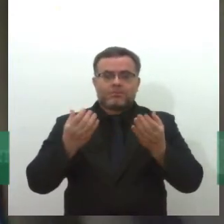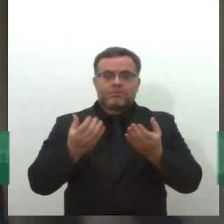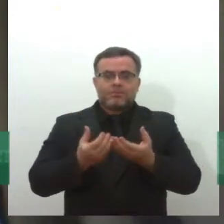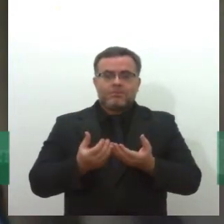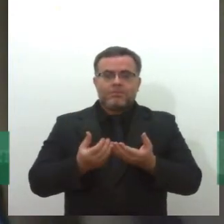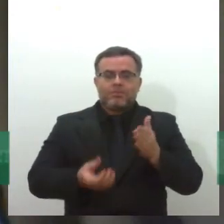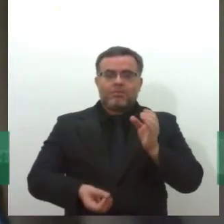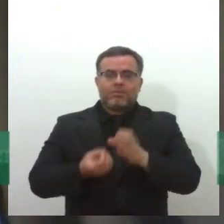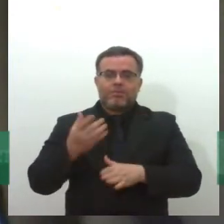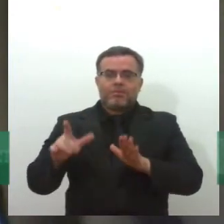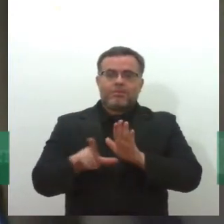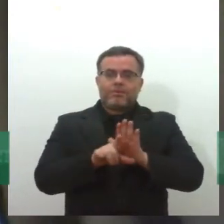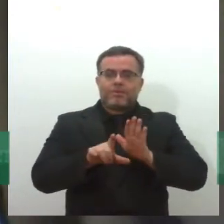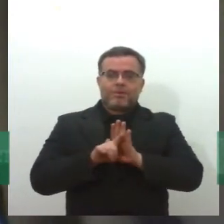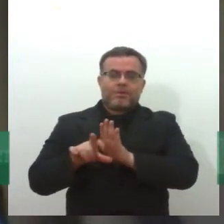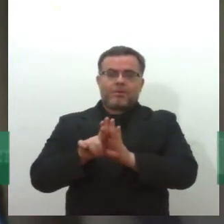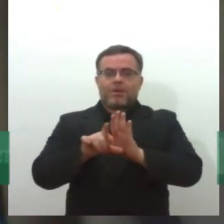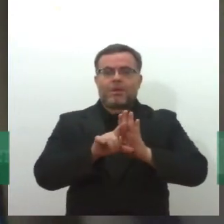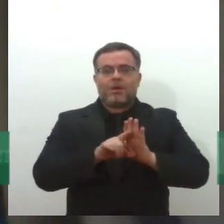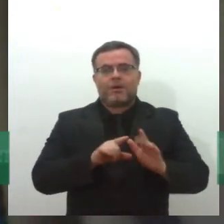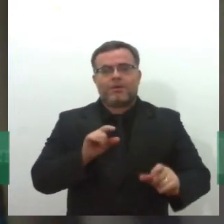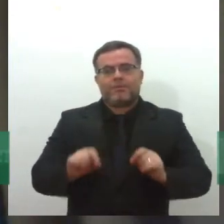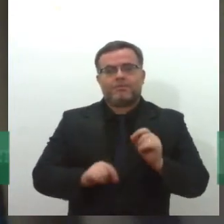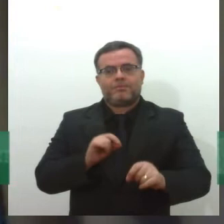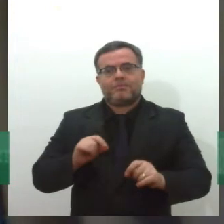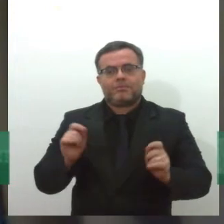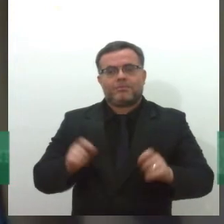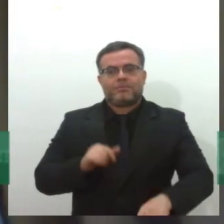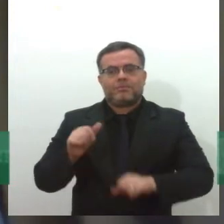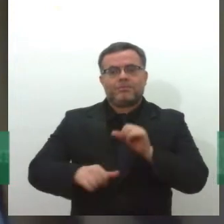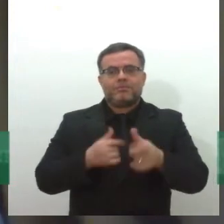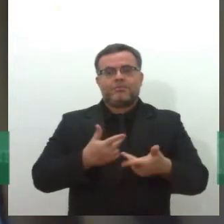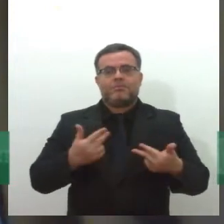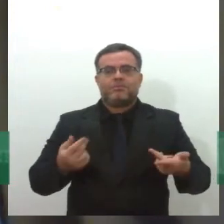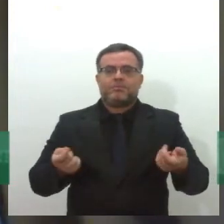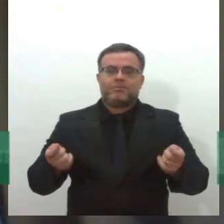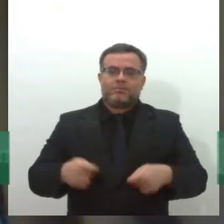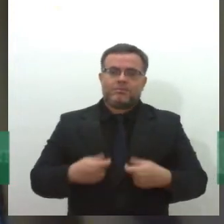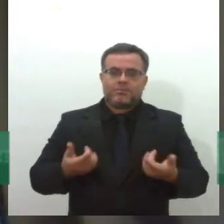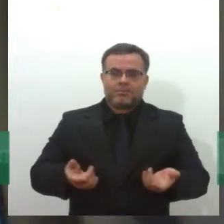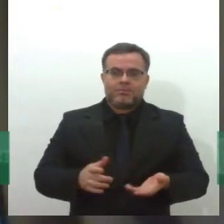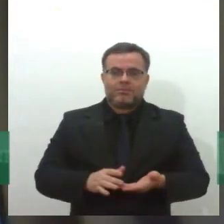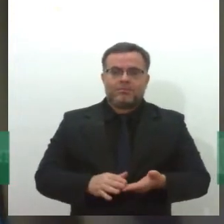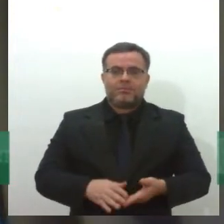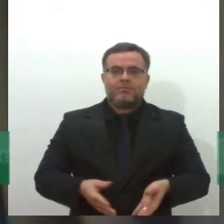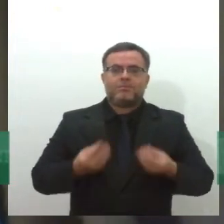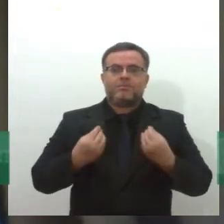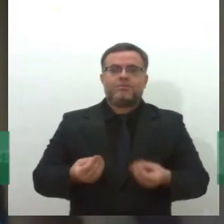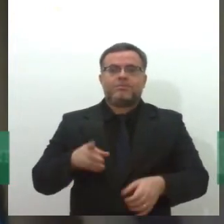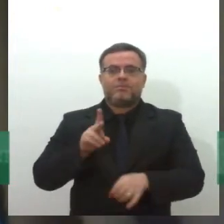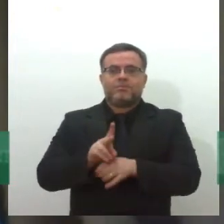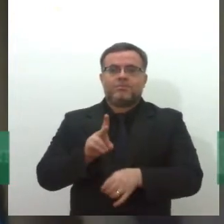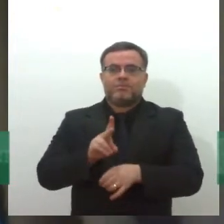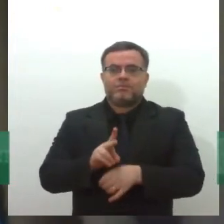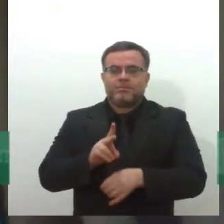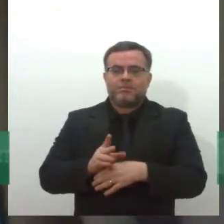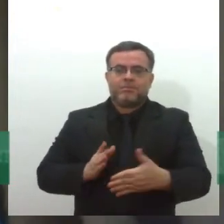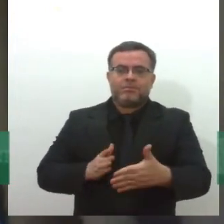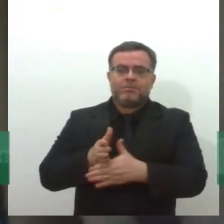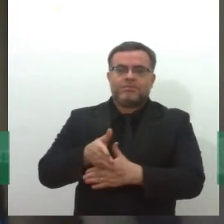leis, né, principalmente a lei das estatais, mudança no Estatuto da Petrobras, justamente para proteger a empresa de interferências,